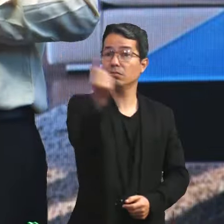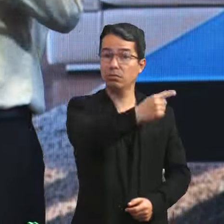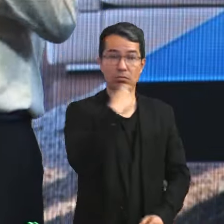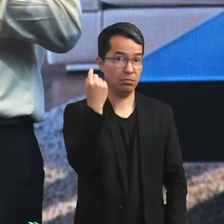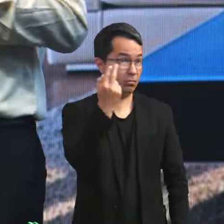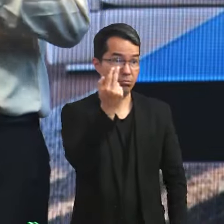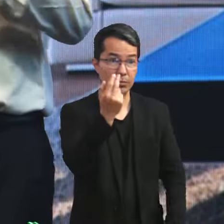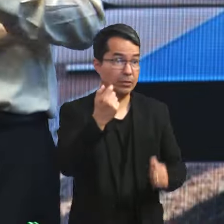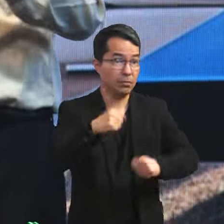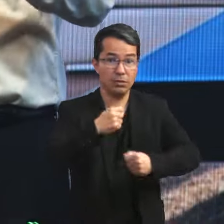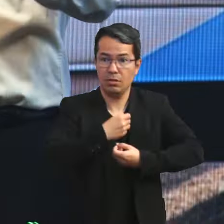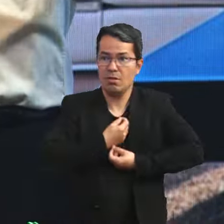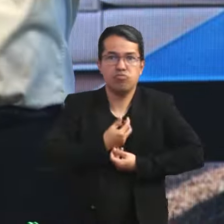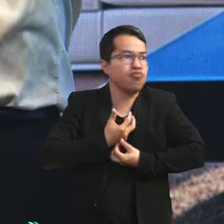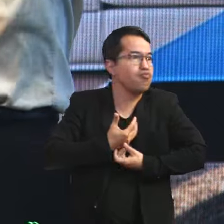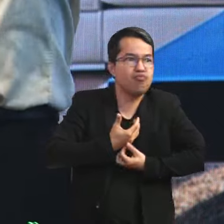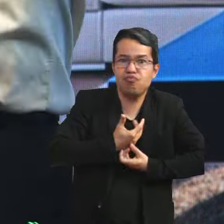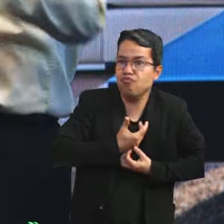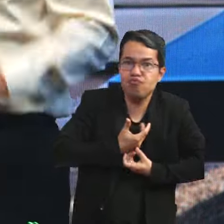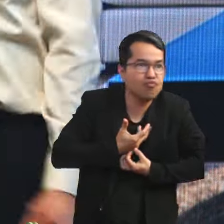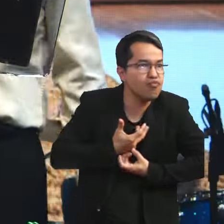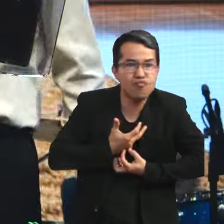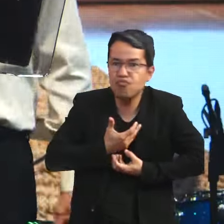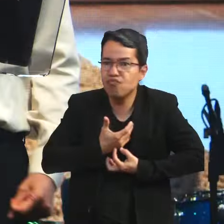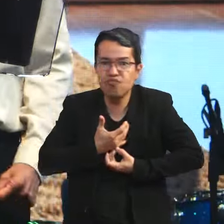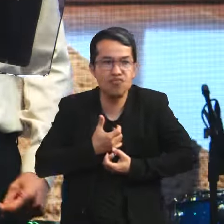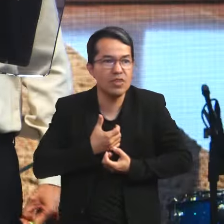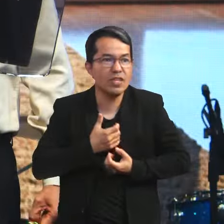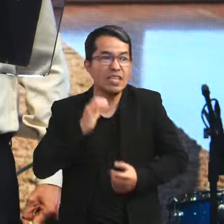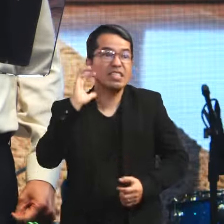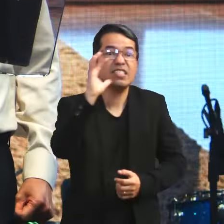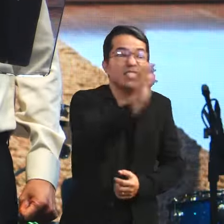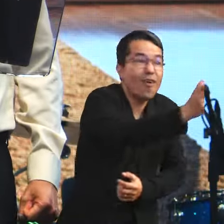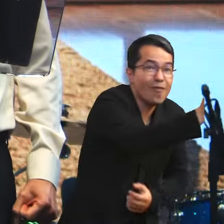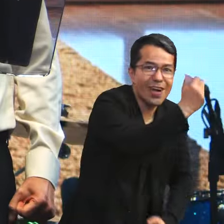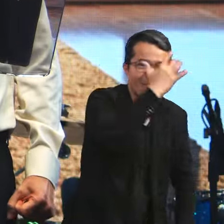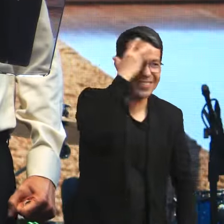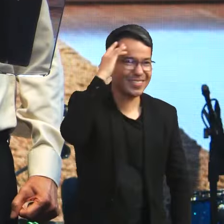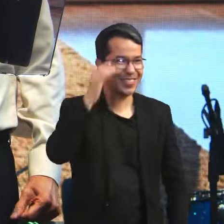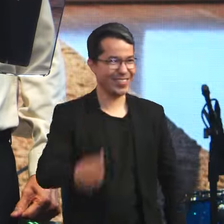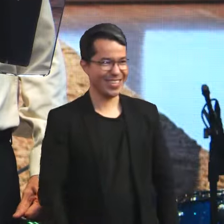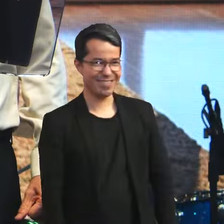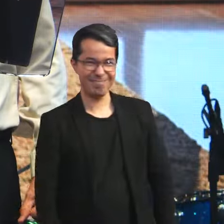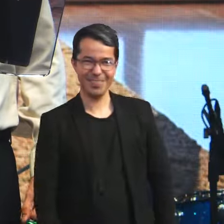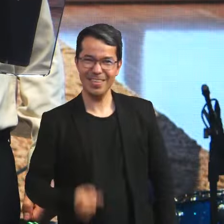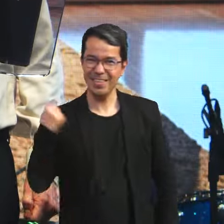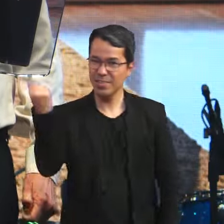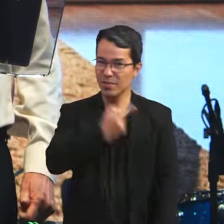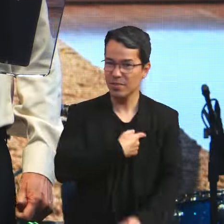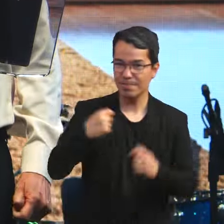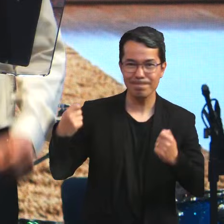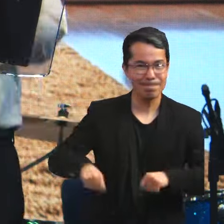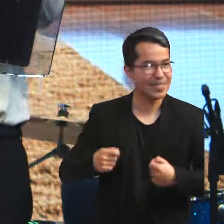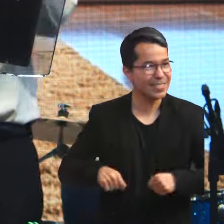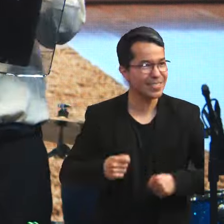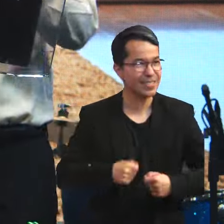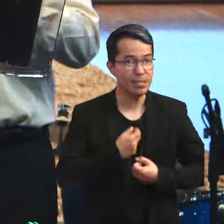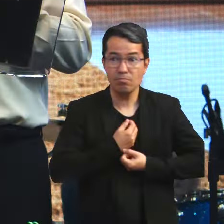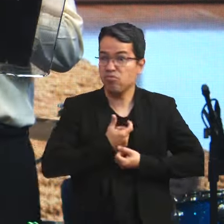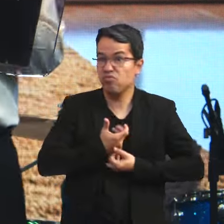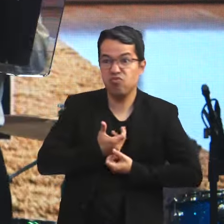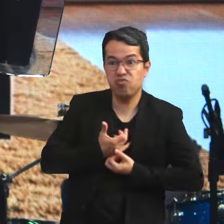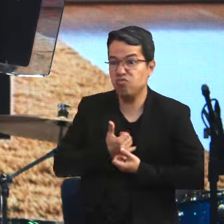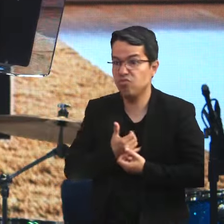de deusão que gan a outros para Jes as pessoas apaixonadas são as que ganham a outros para Jesus e